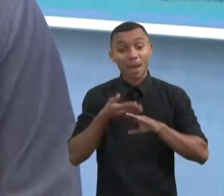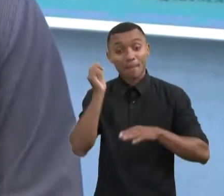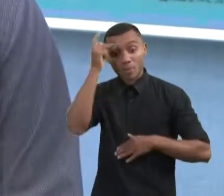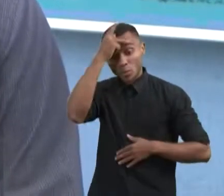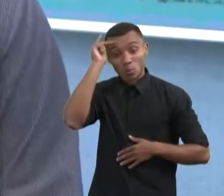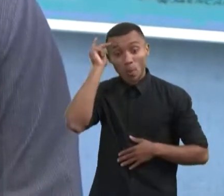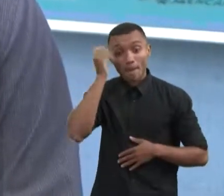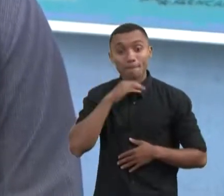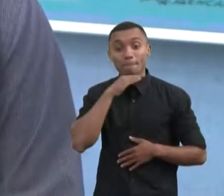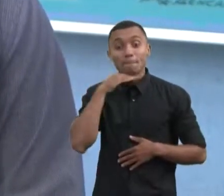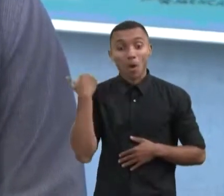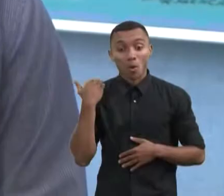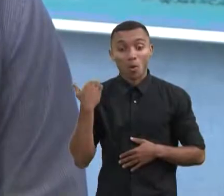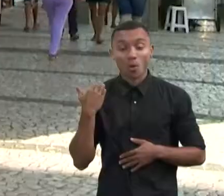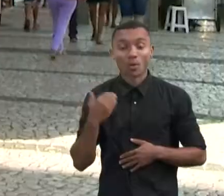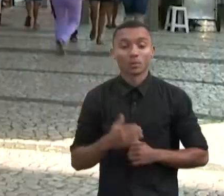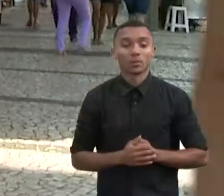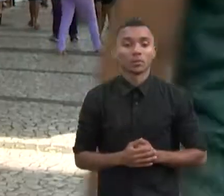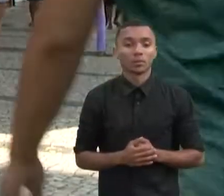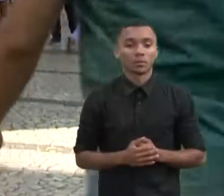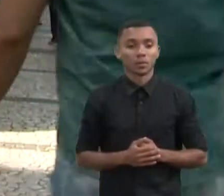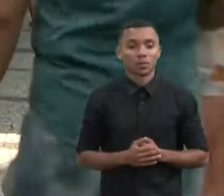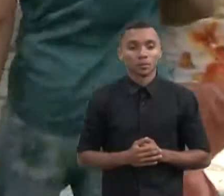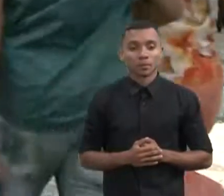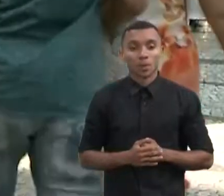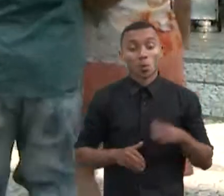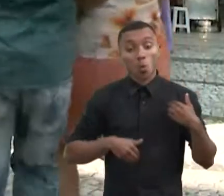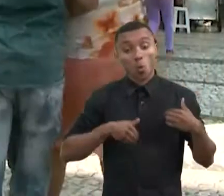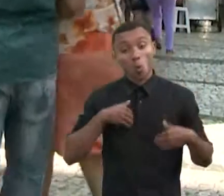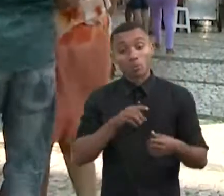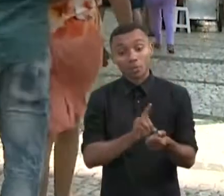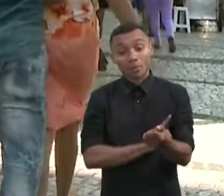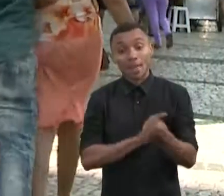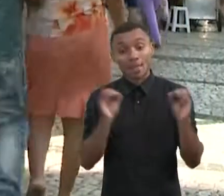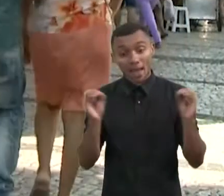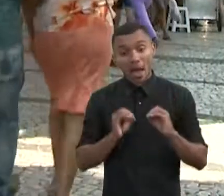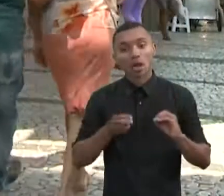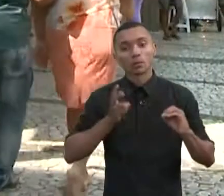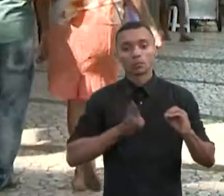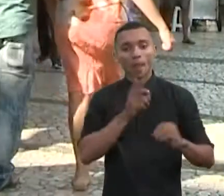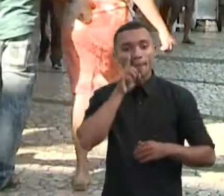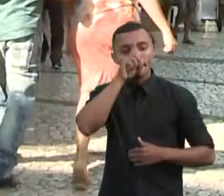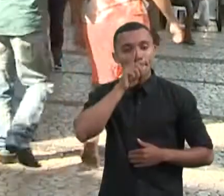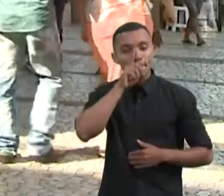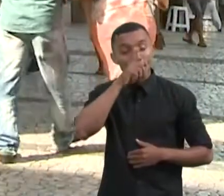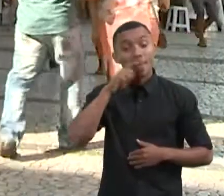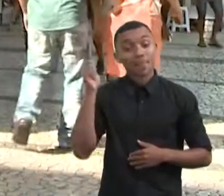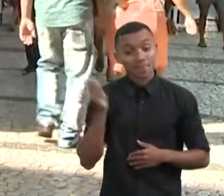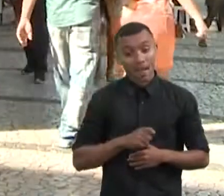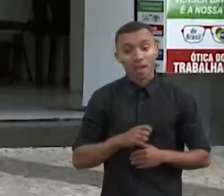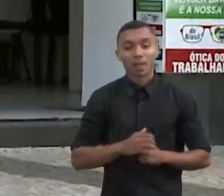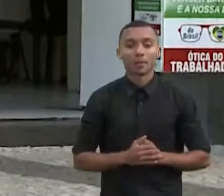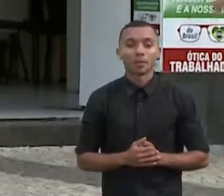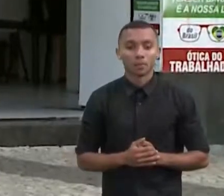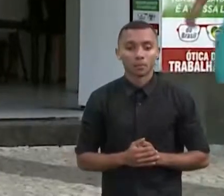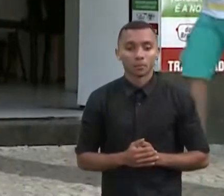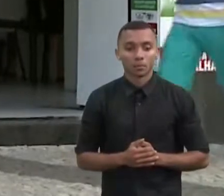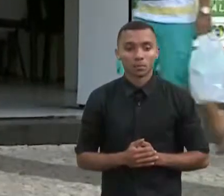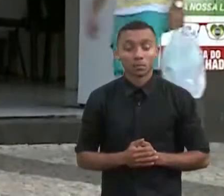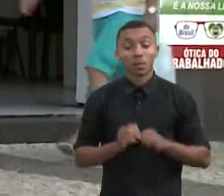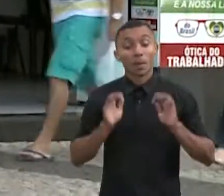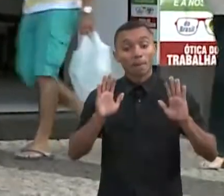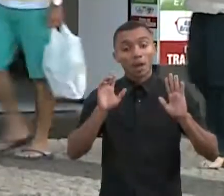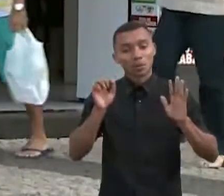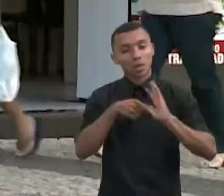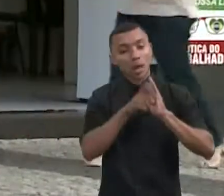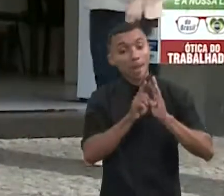paciente com COVID morrer. Não diabéticos têm o mesmo risco de contrair a COVID-19. Contudo,